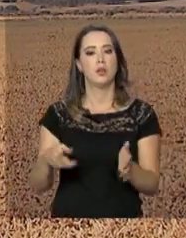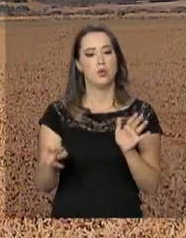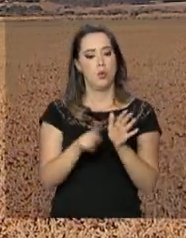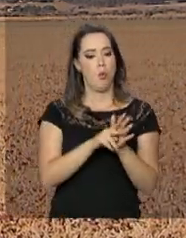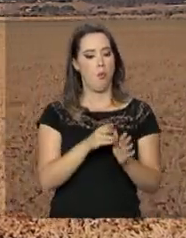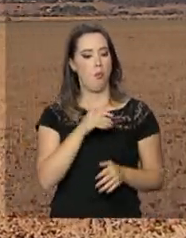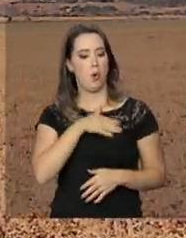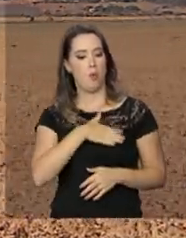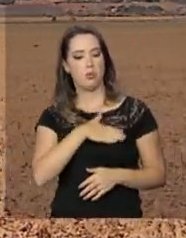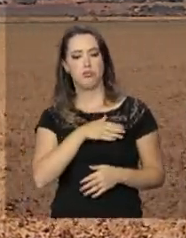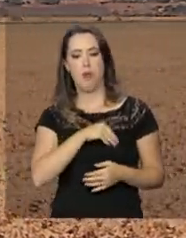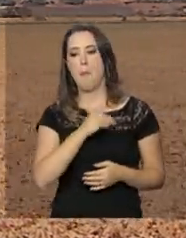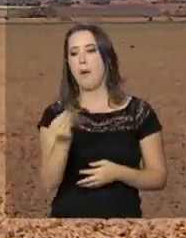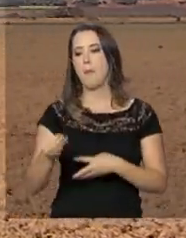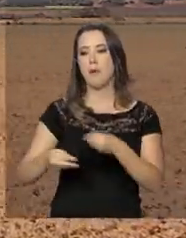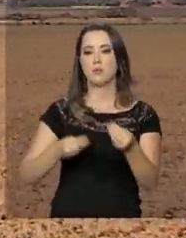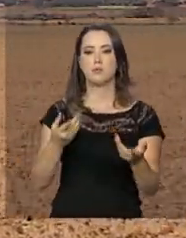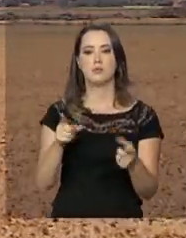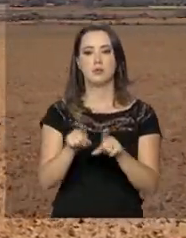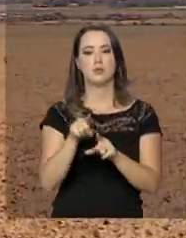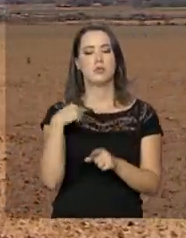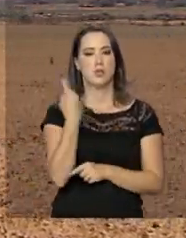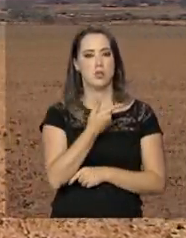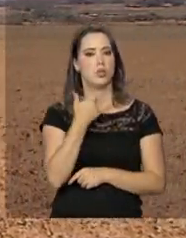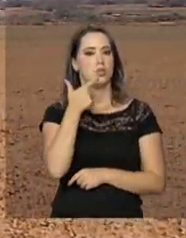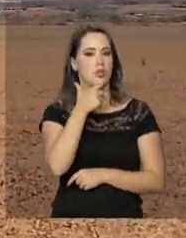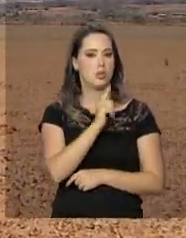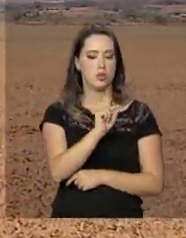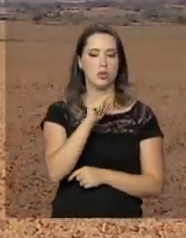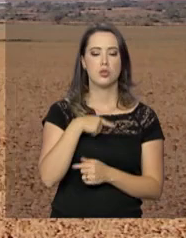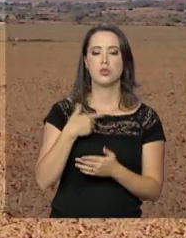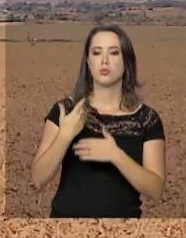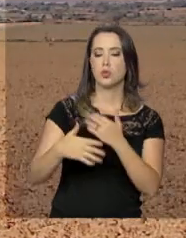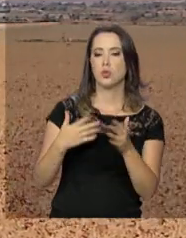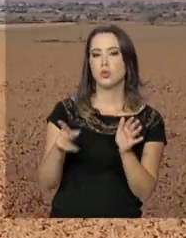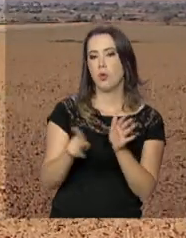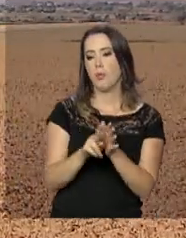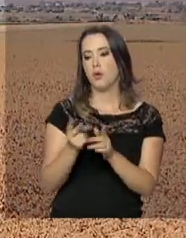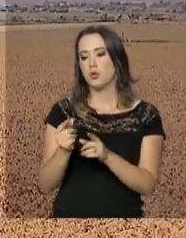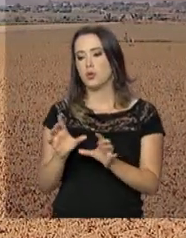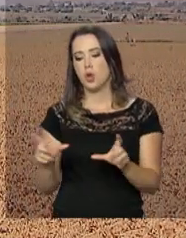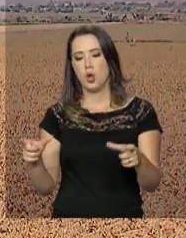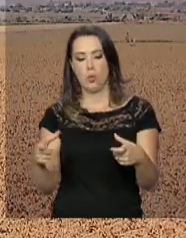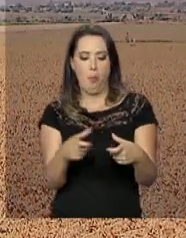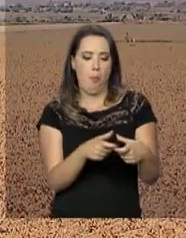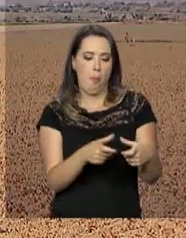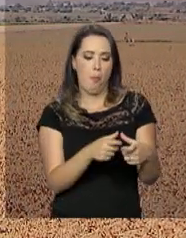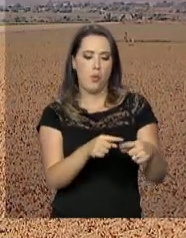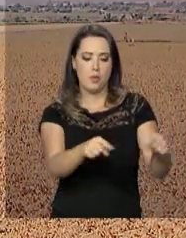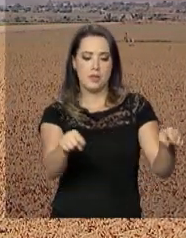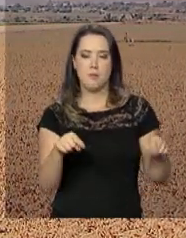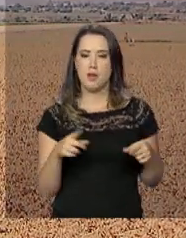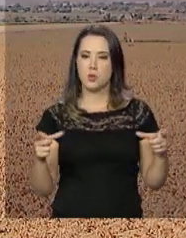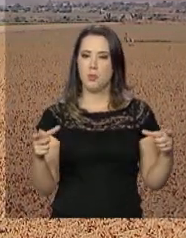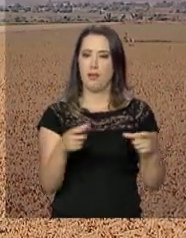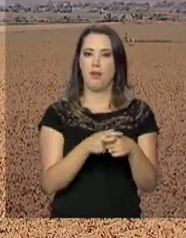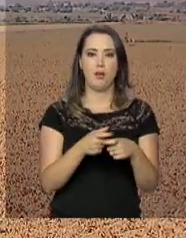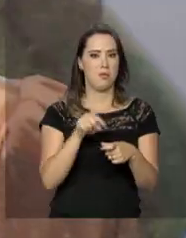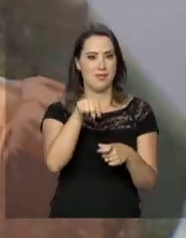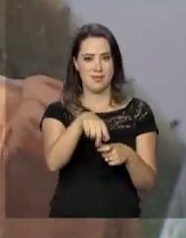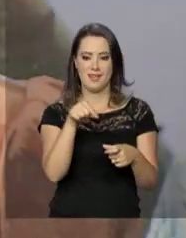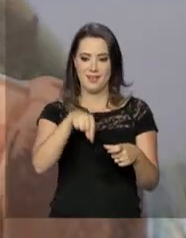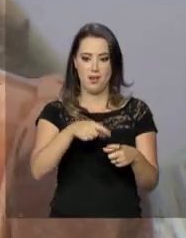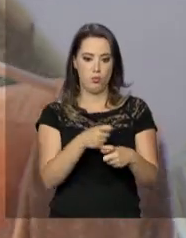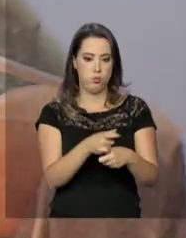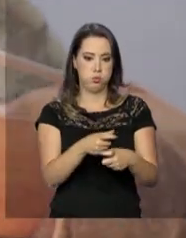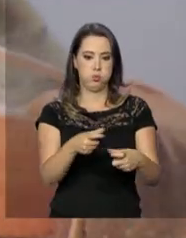em toda a área. Por exemplo, a gente consegue, a parte dessa área, a gente consegue tocar com recurso próprio, mas não é toda ela que você consegue bancar.